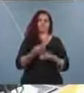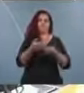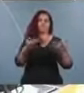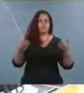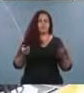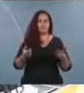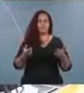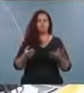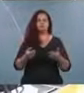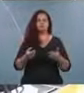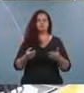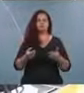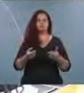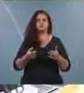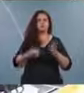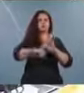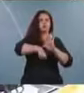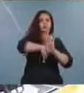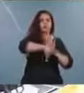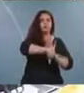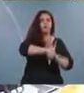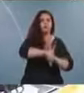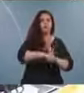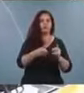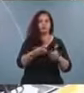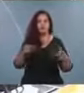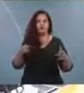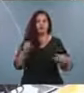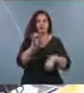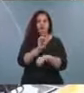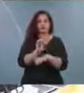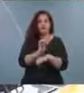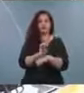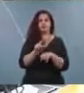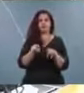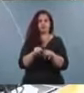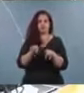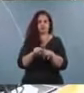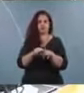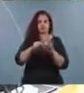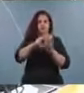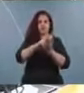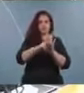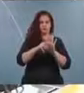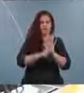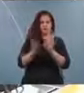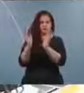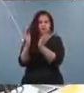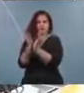vários casos, vários crimes praticados no nosso estado e também relatos de atuação de